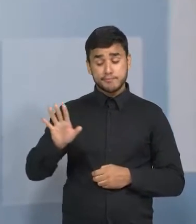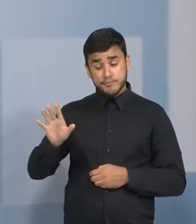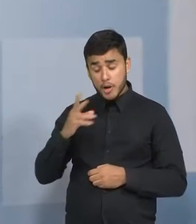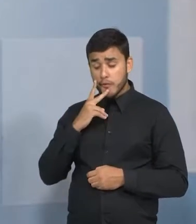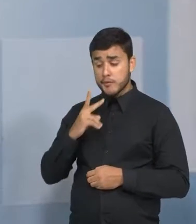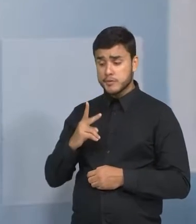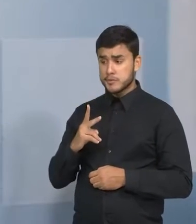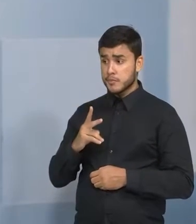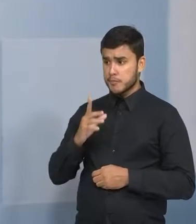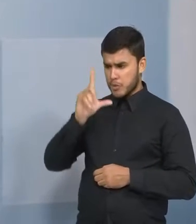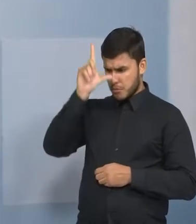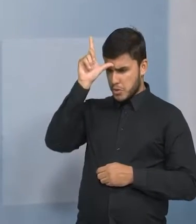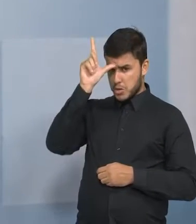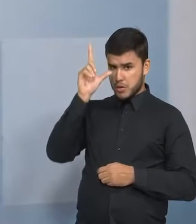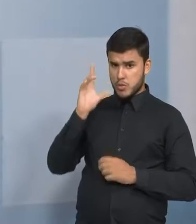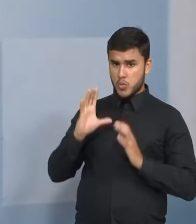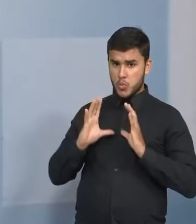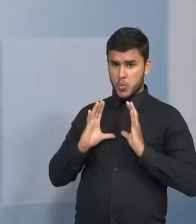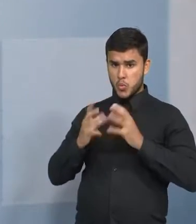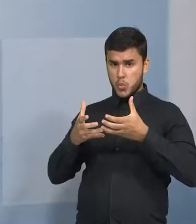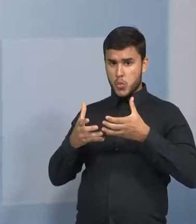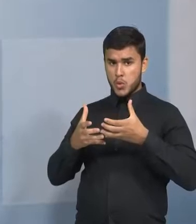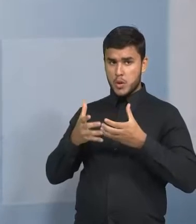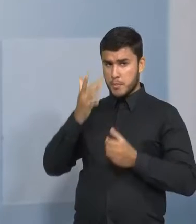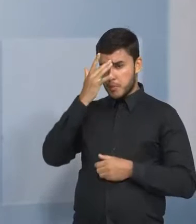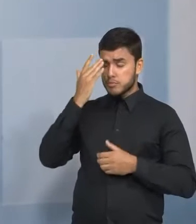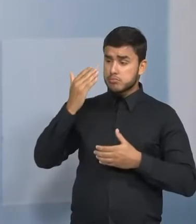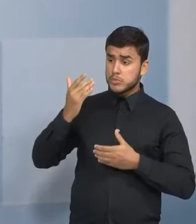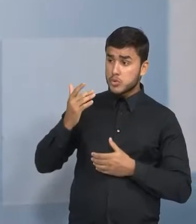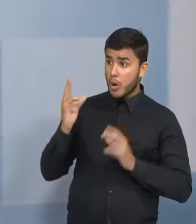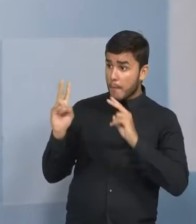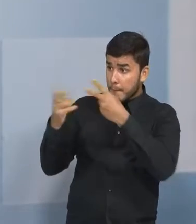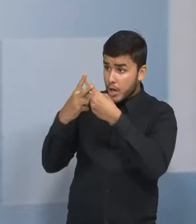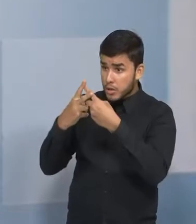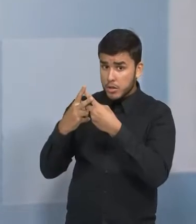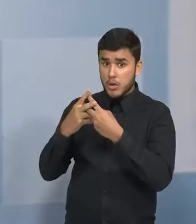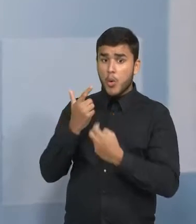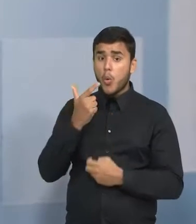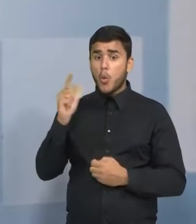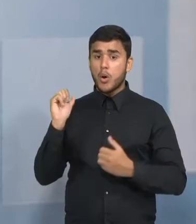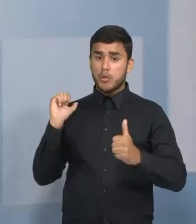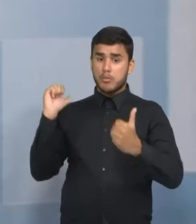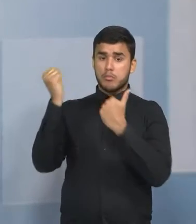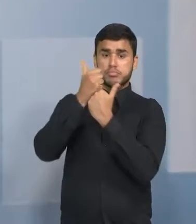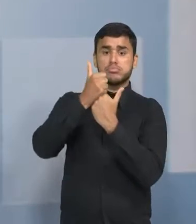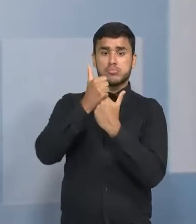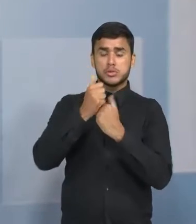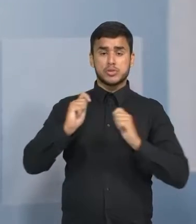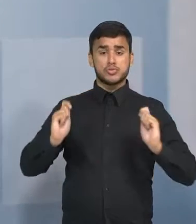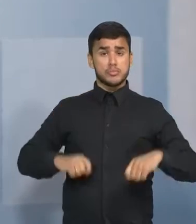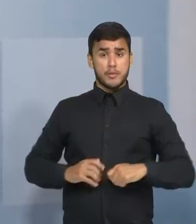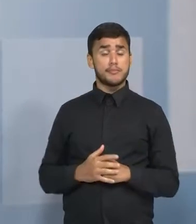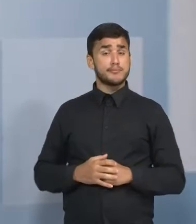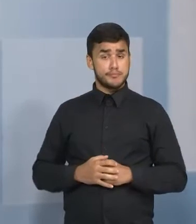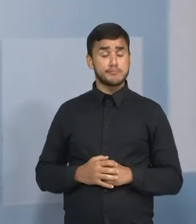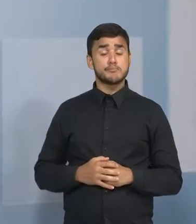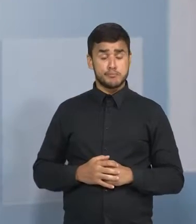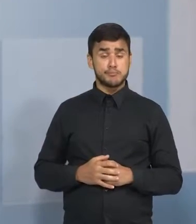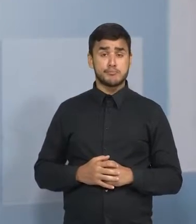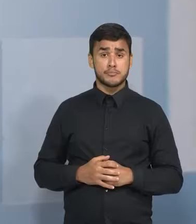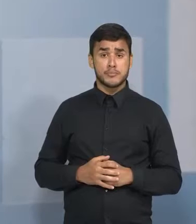uma quadrilha, dias depois já tem outra lá composta, preparada para tomar o local. Por quê?